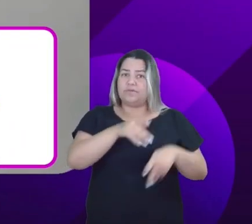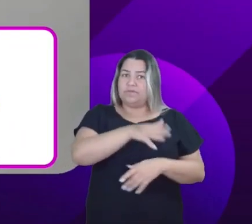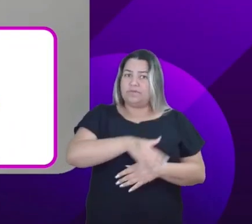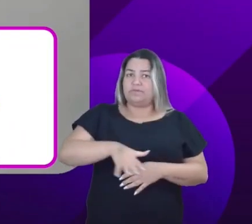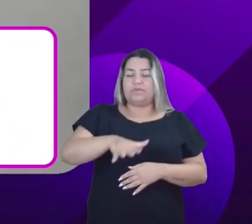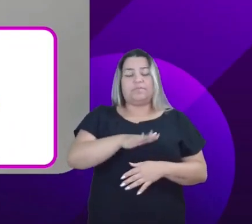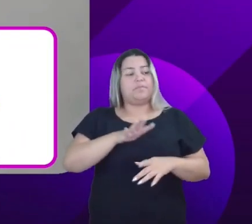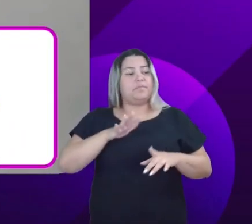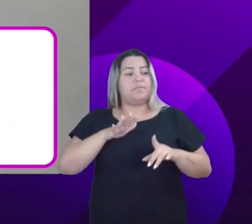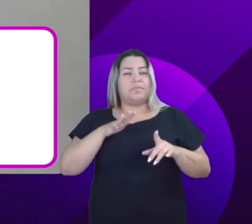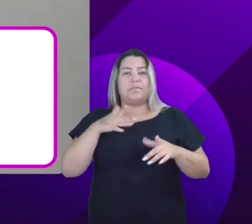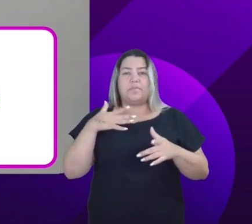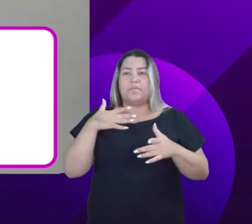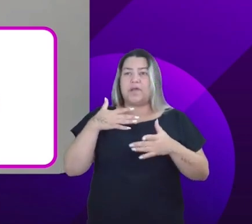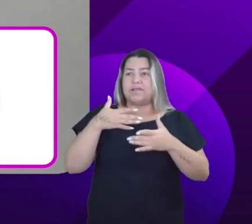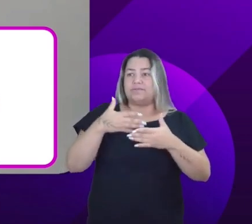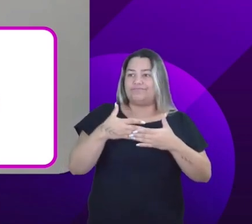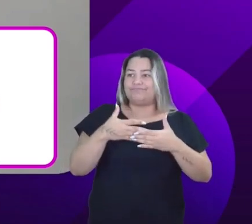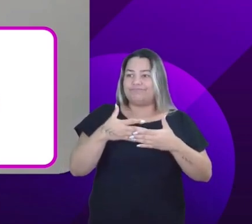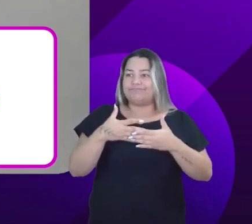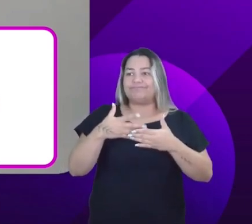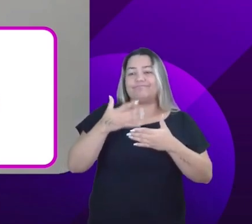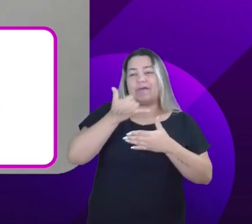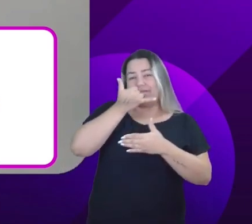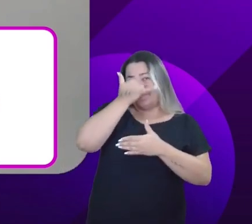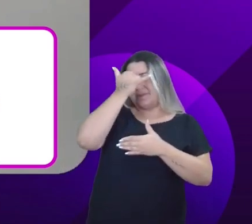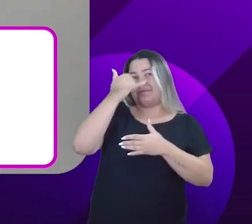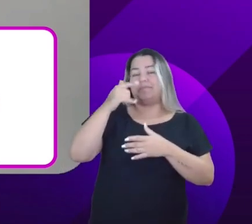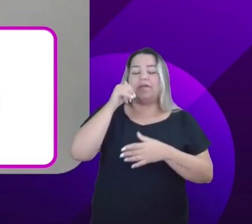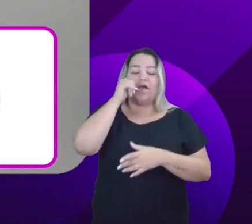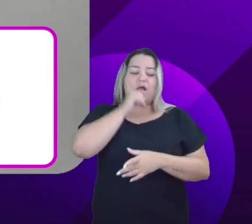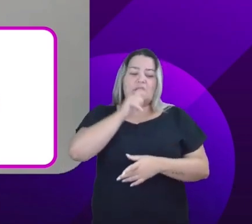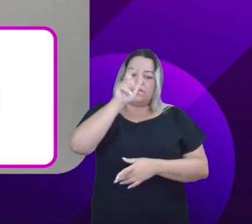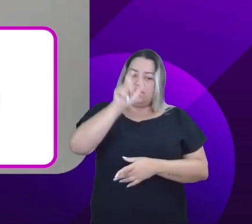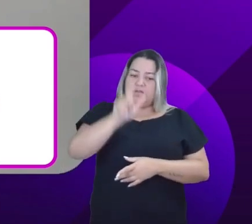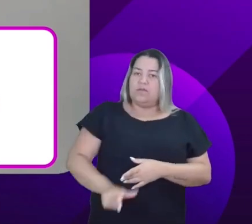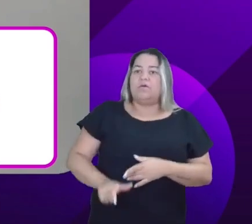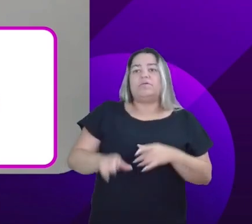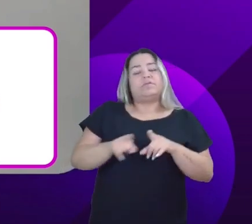mais atingidos costumam ser as mulheres